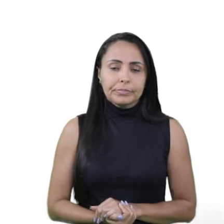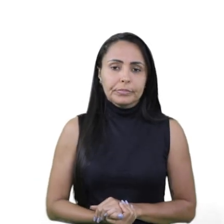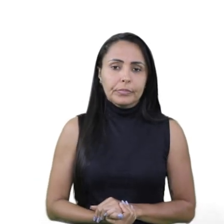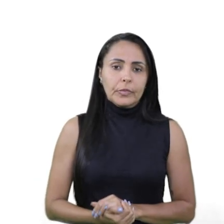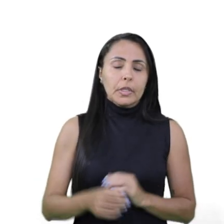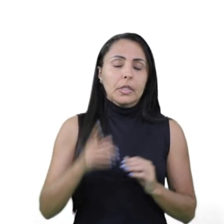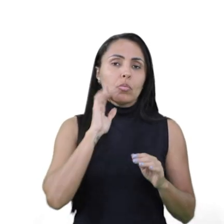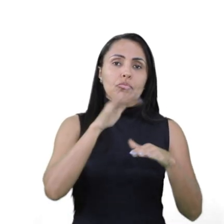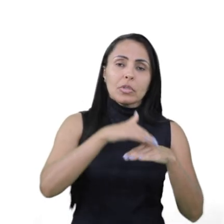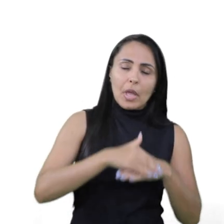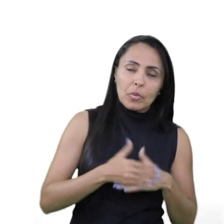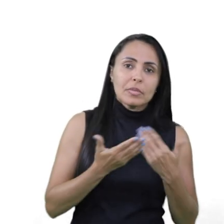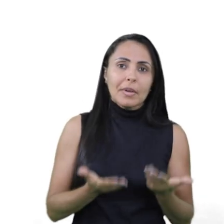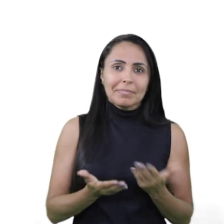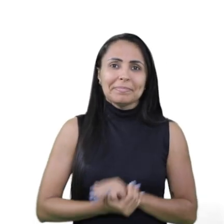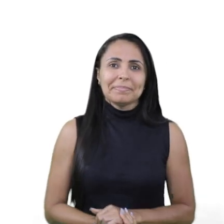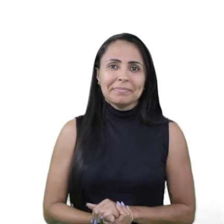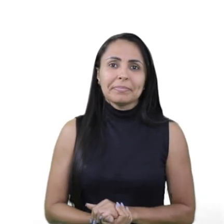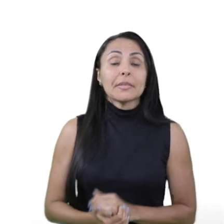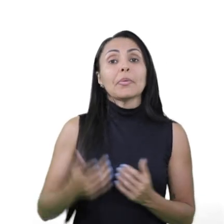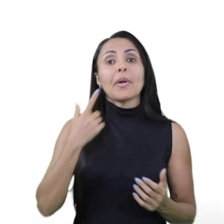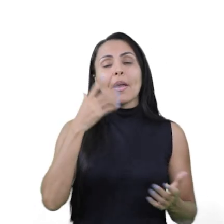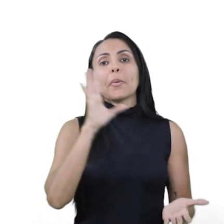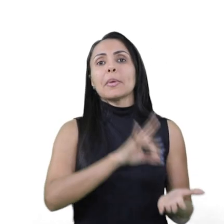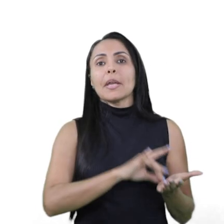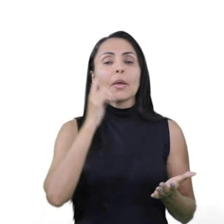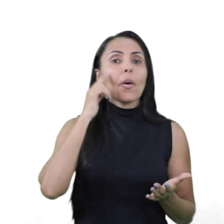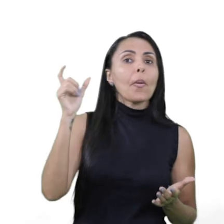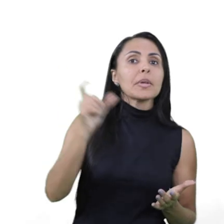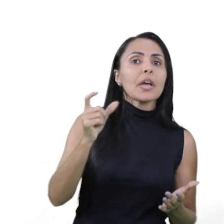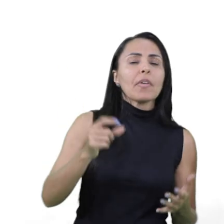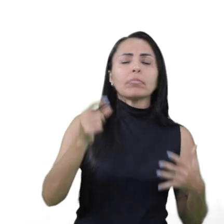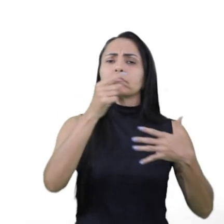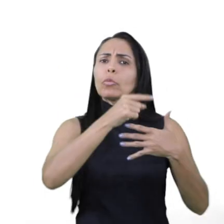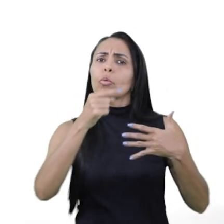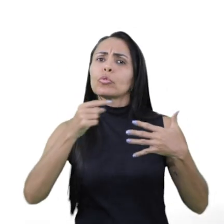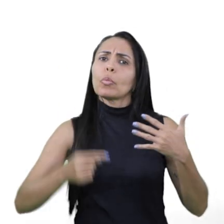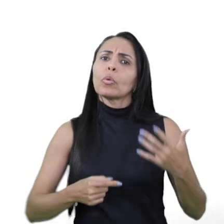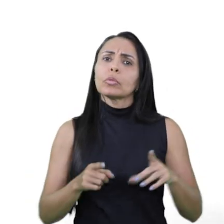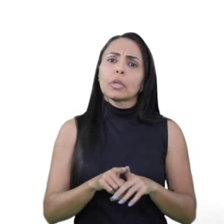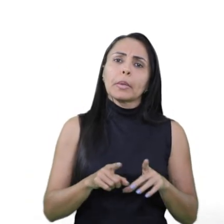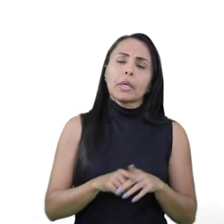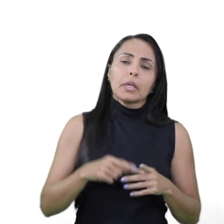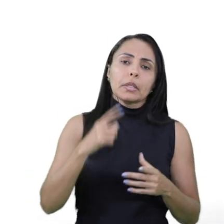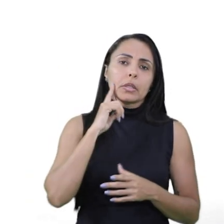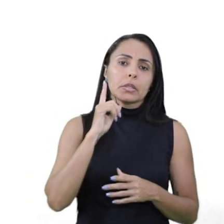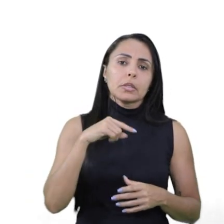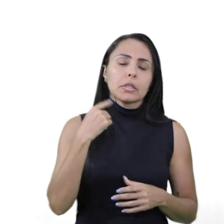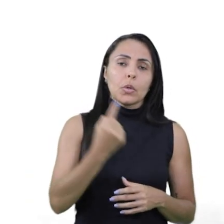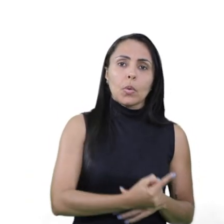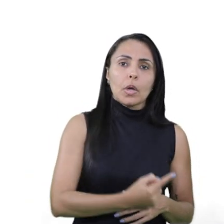debruçar sobre o que está fazendo. É realmente observar suas questões de visada, né? O seu